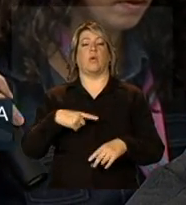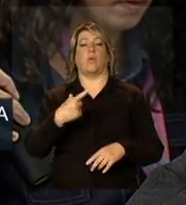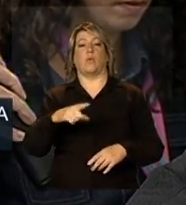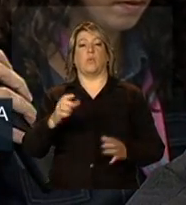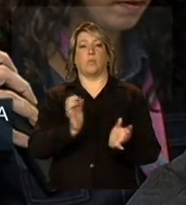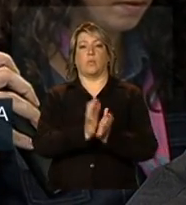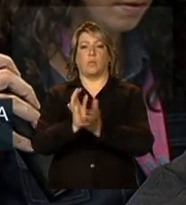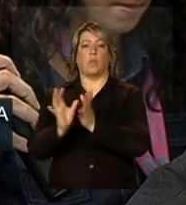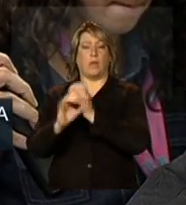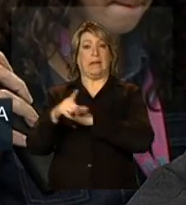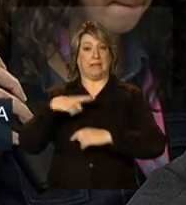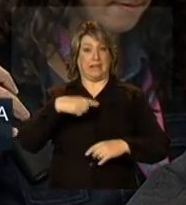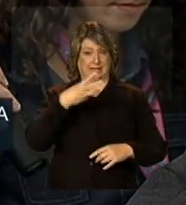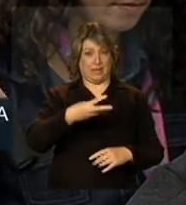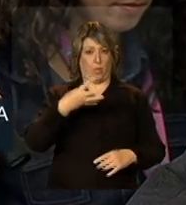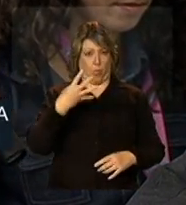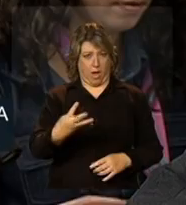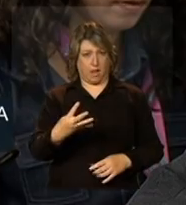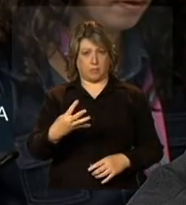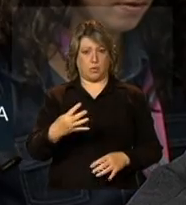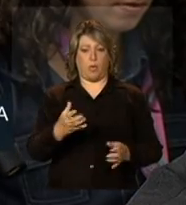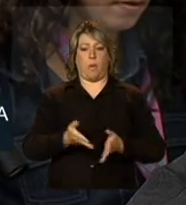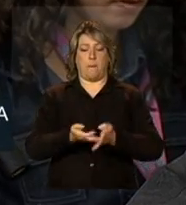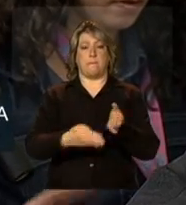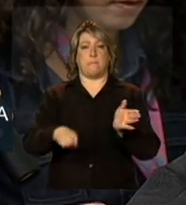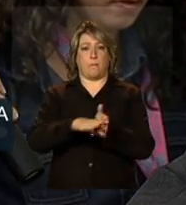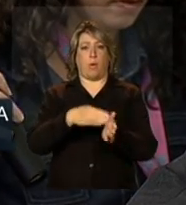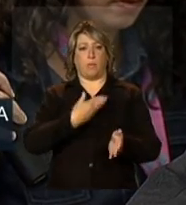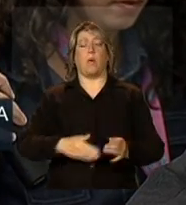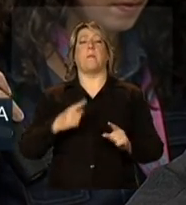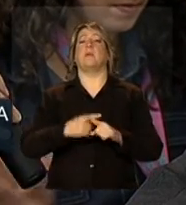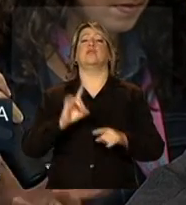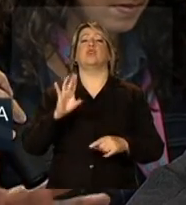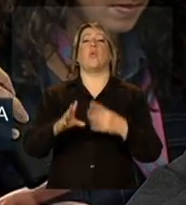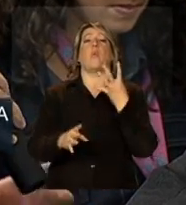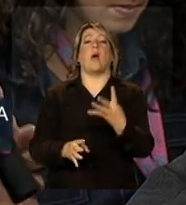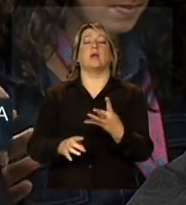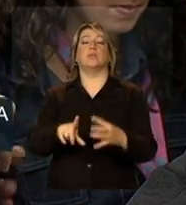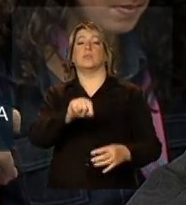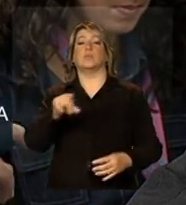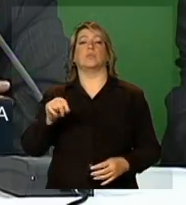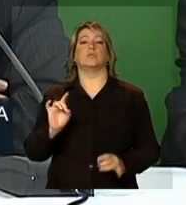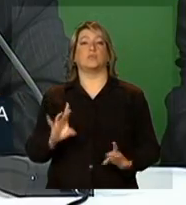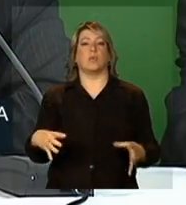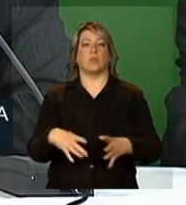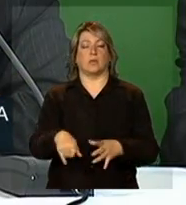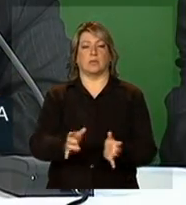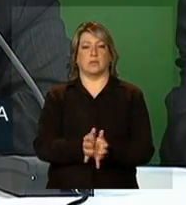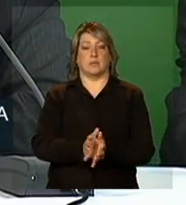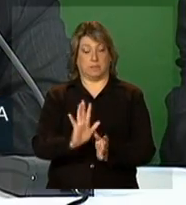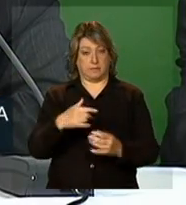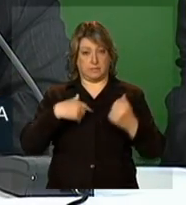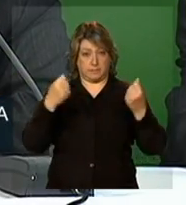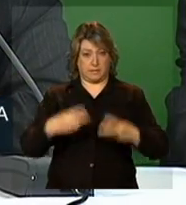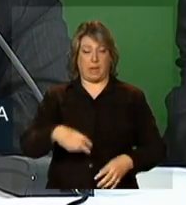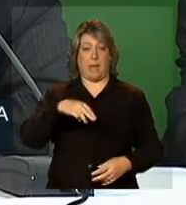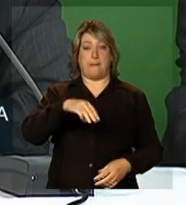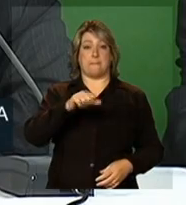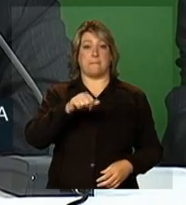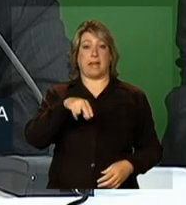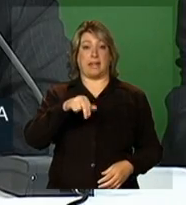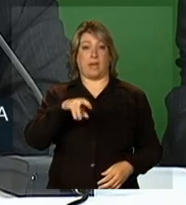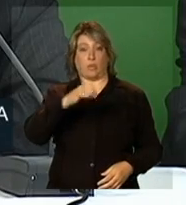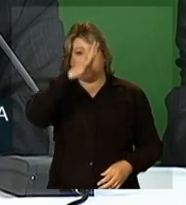né, portos públicos, por que só esses quatro foram decididos para concessão e por que os quatro? Vou justificar. O porto de Manaus é um porto